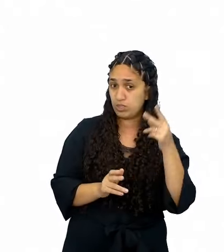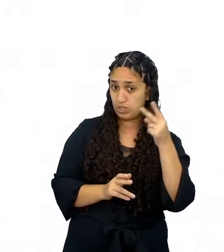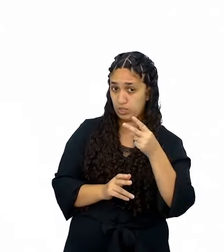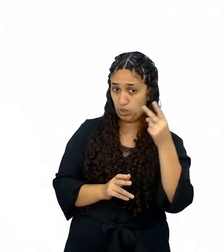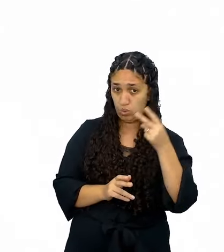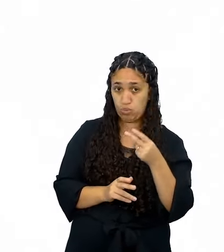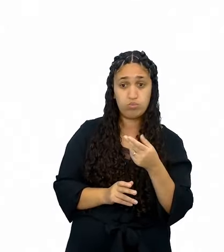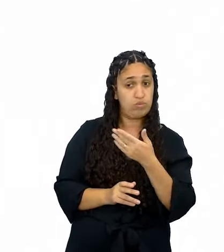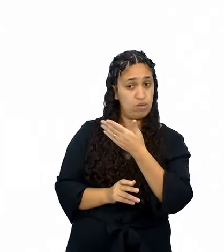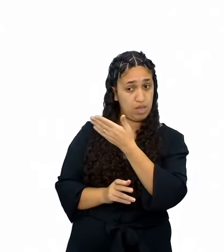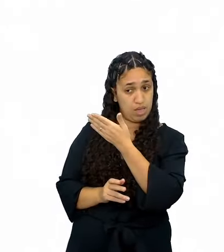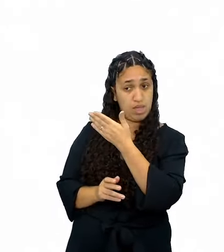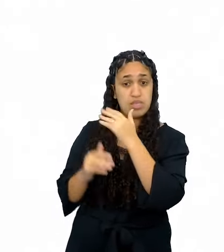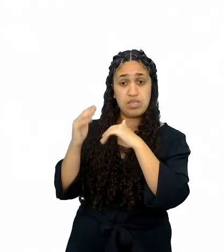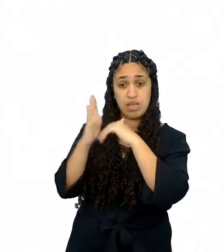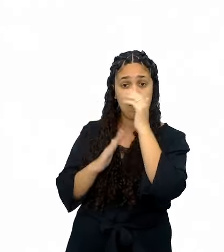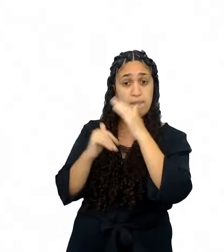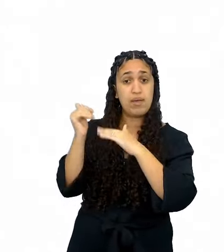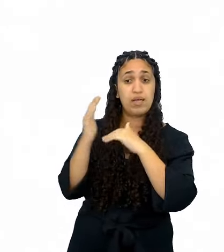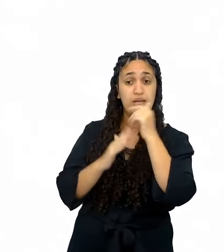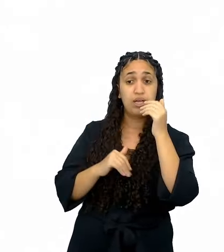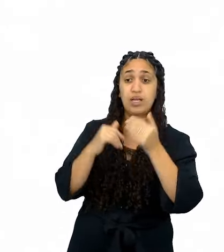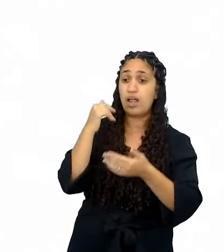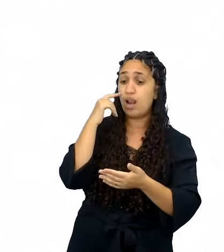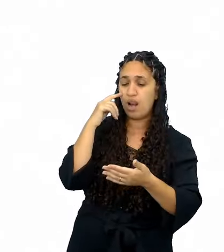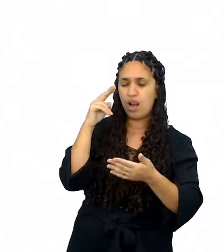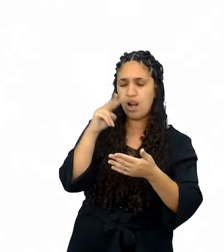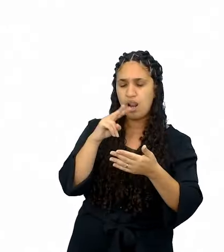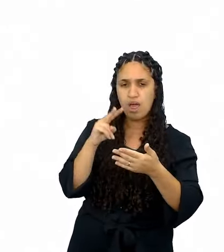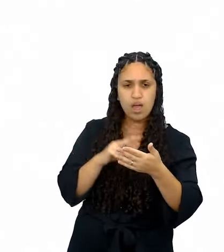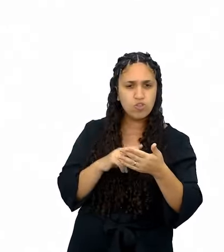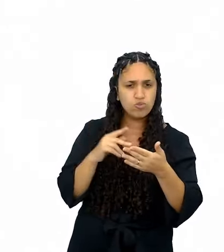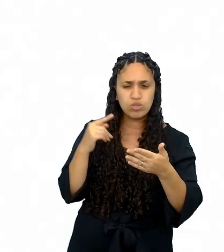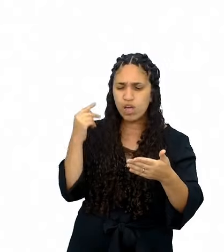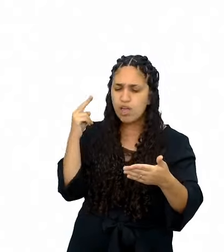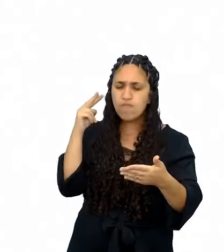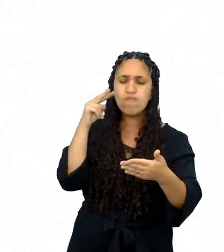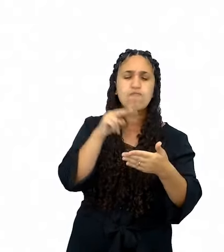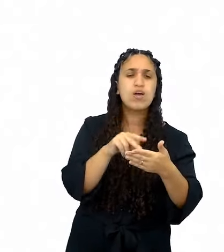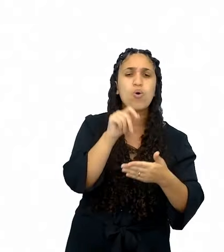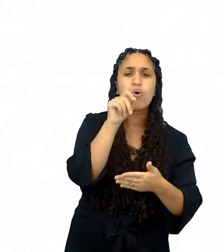e pesquisa, na qual circulam os resumos,